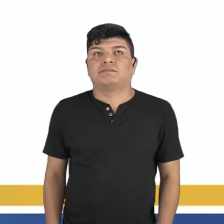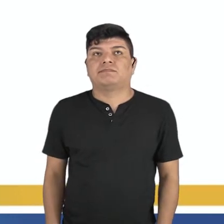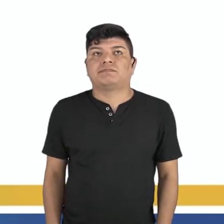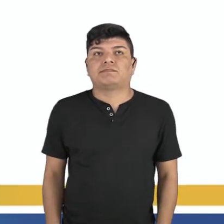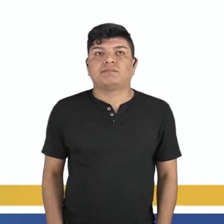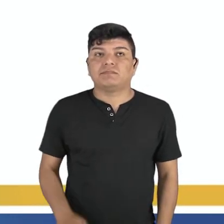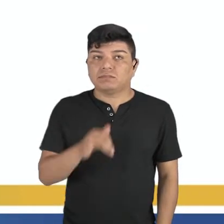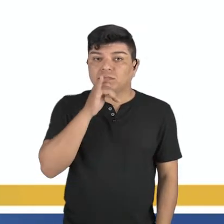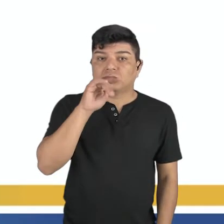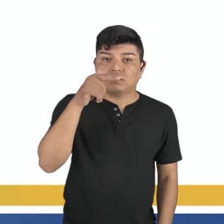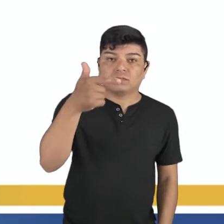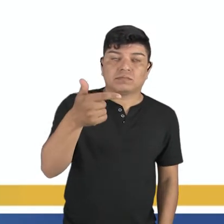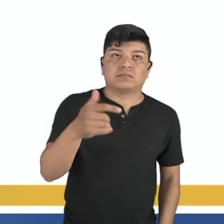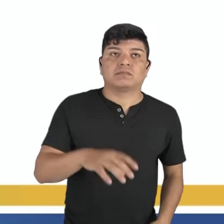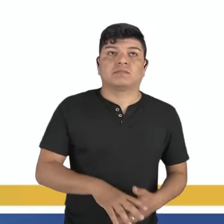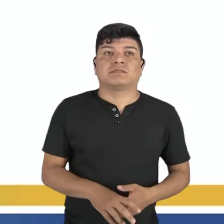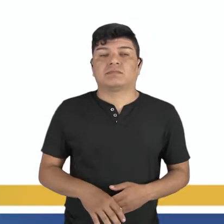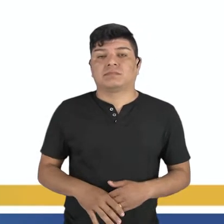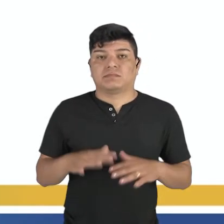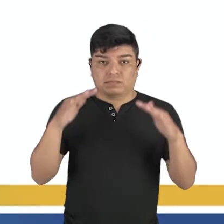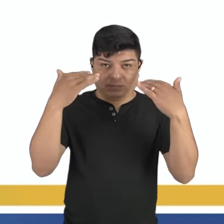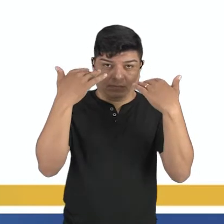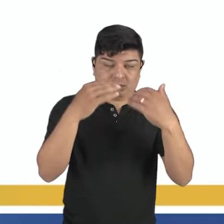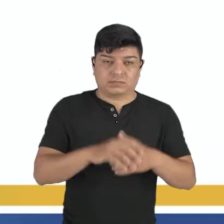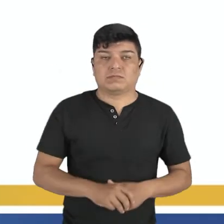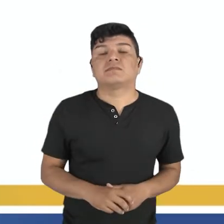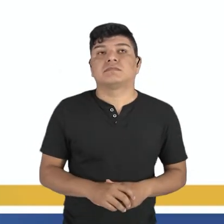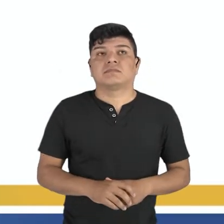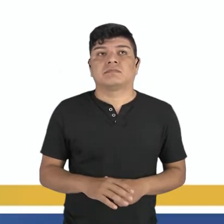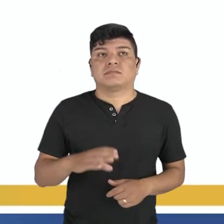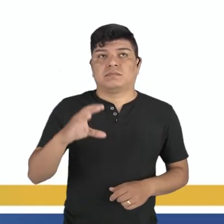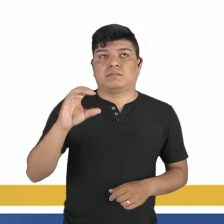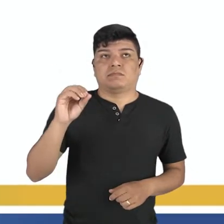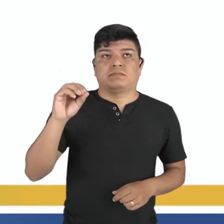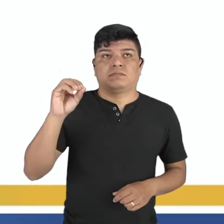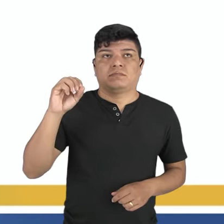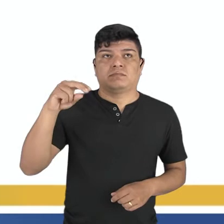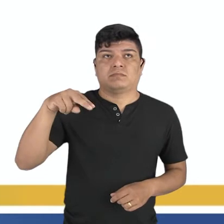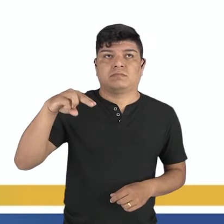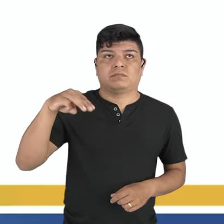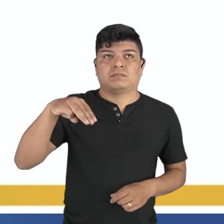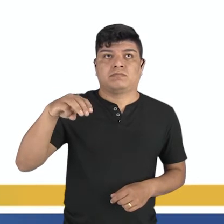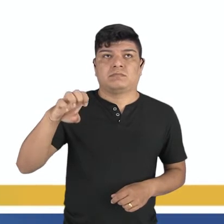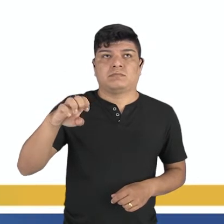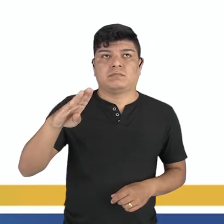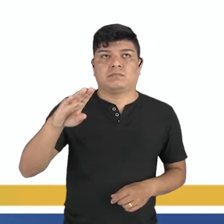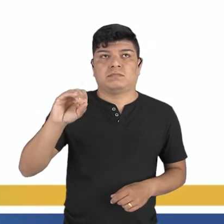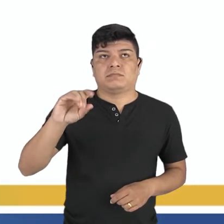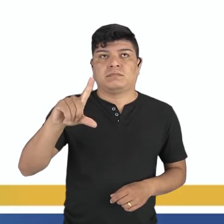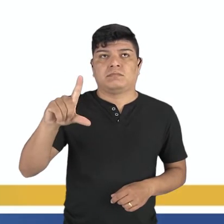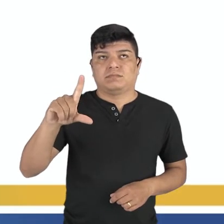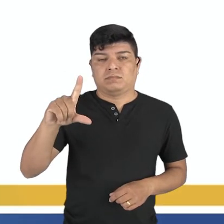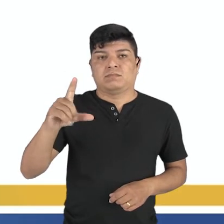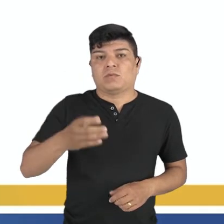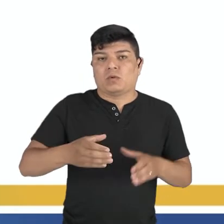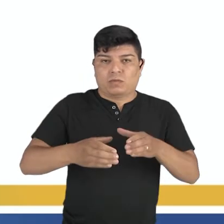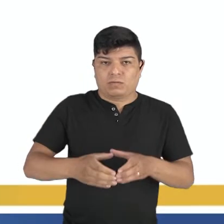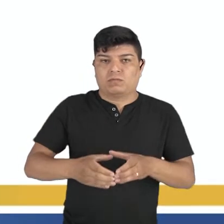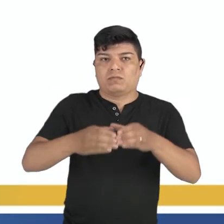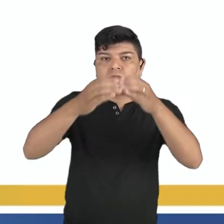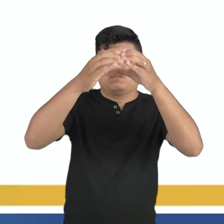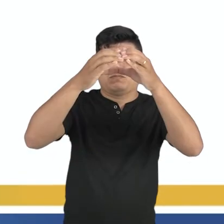outro exemplo. Leiam aqui comigo. Conmebol anuncia que a Copa América vai ser realizada no